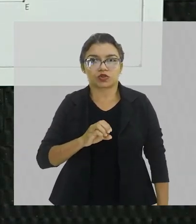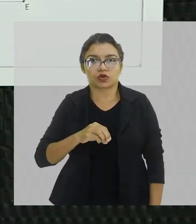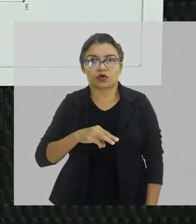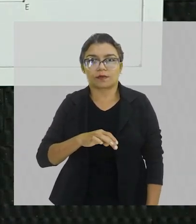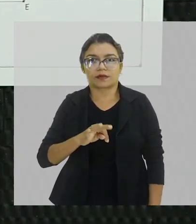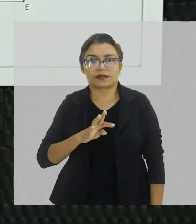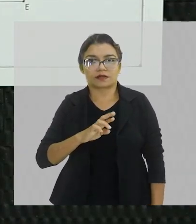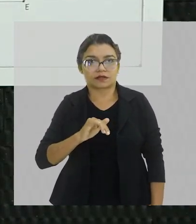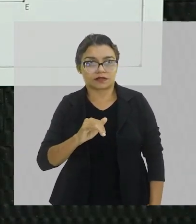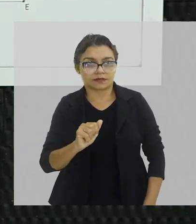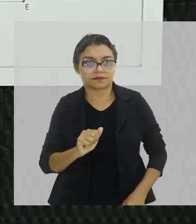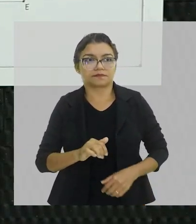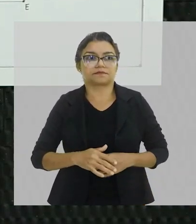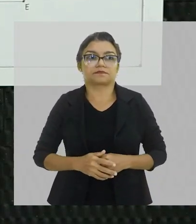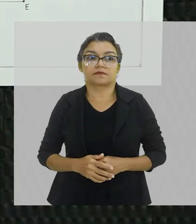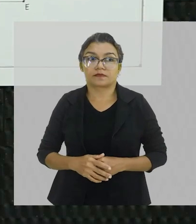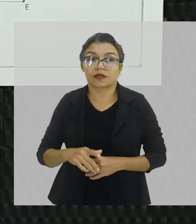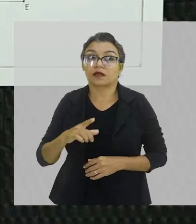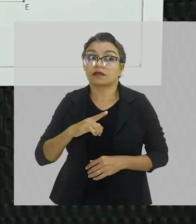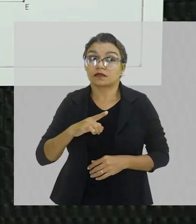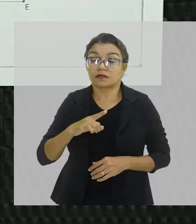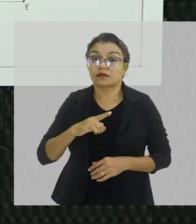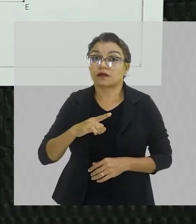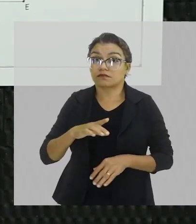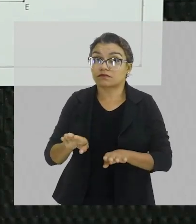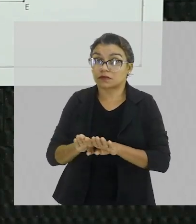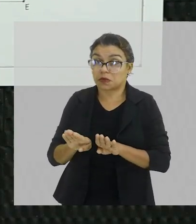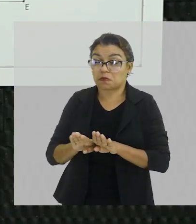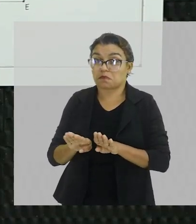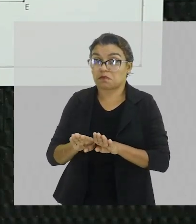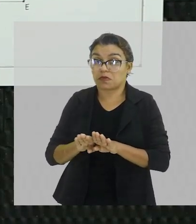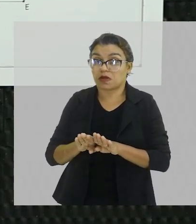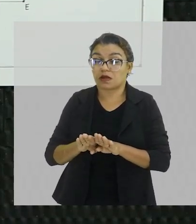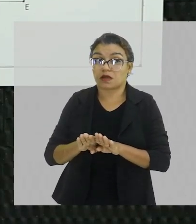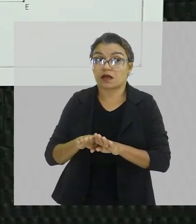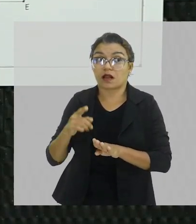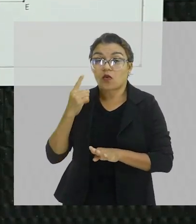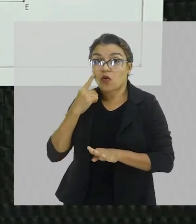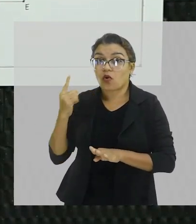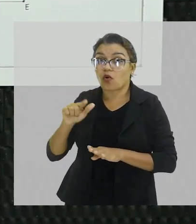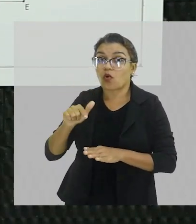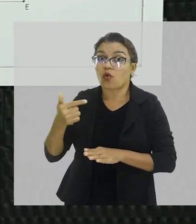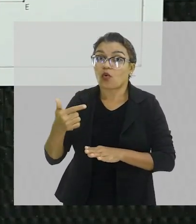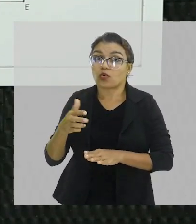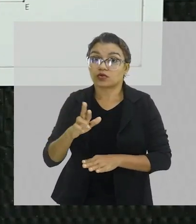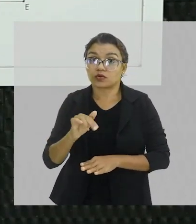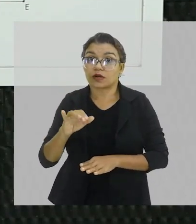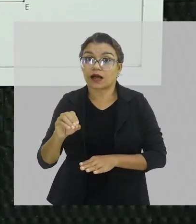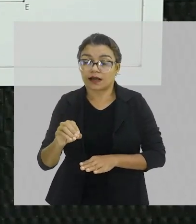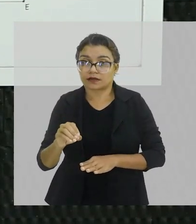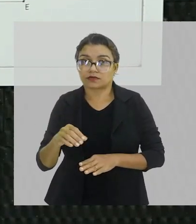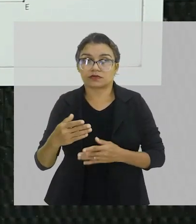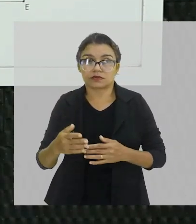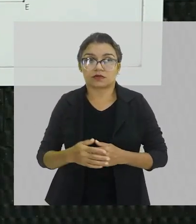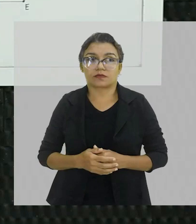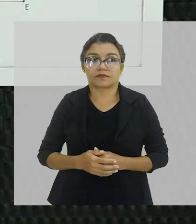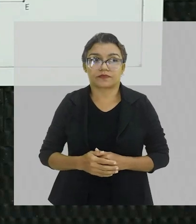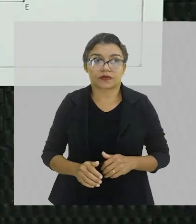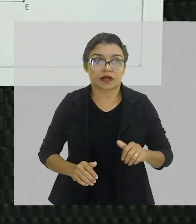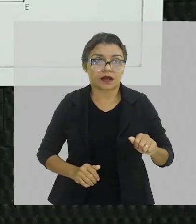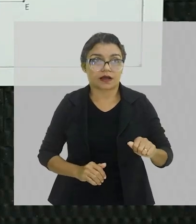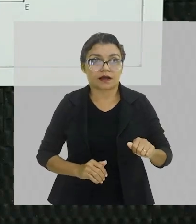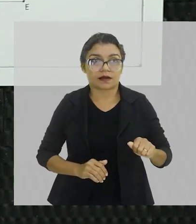né? Esse aqui também é raio. Então, esse triângulo ABC aqui, ele é um triângulo que